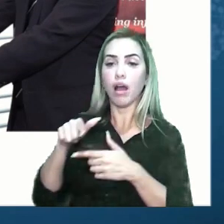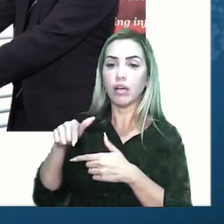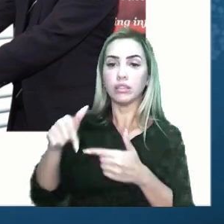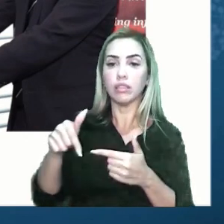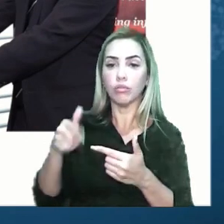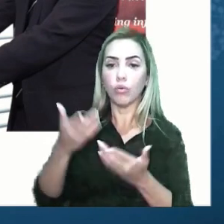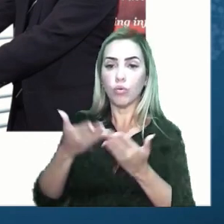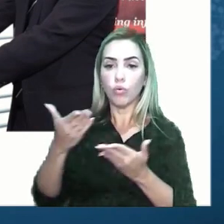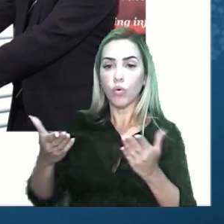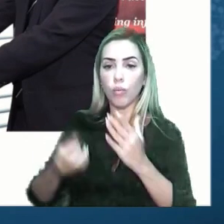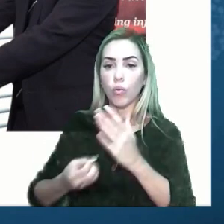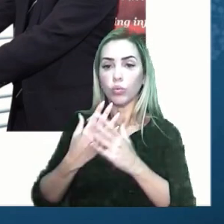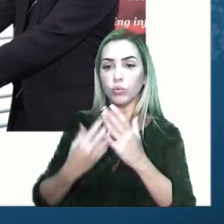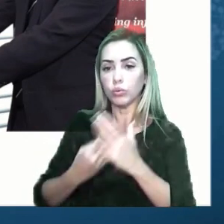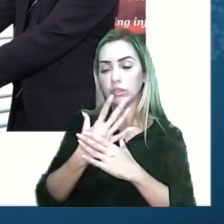coalizão para produzir